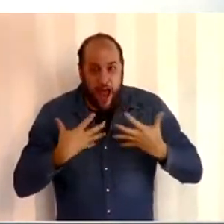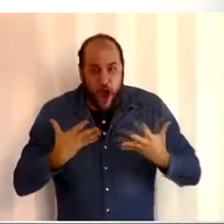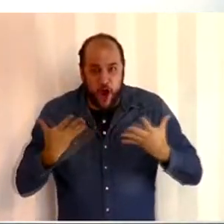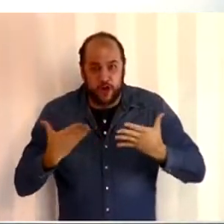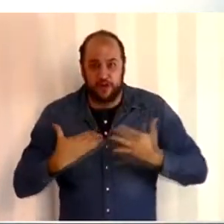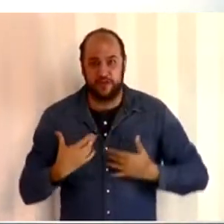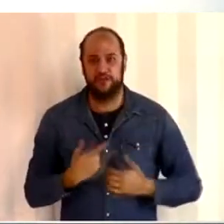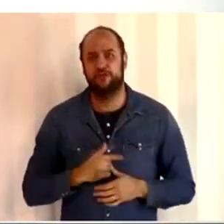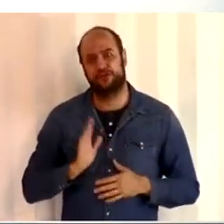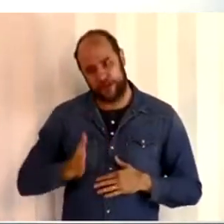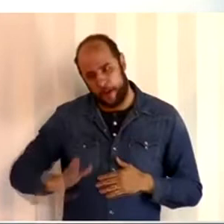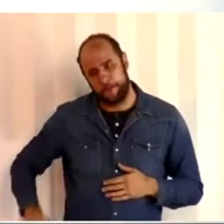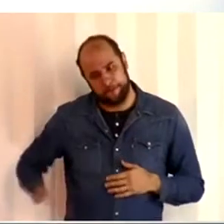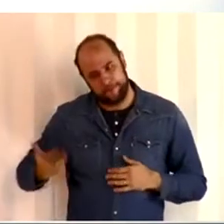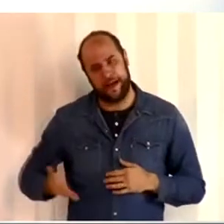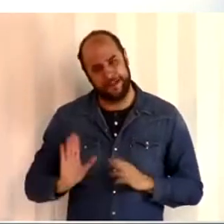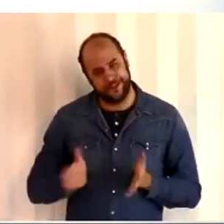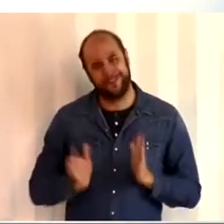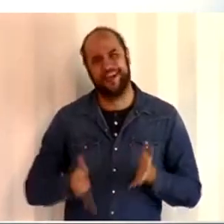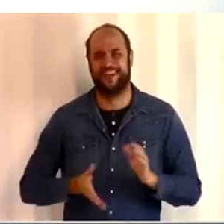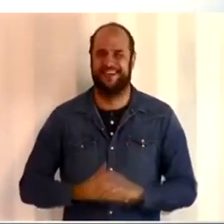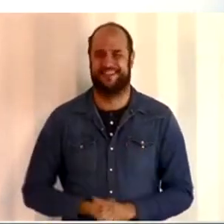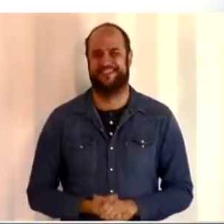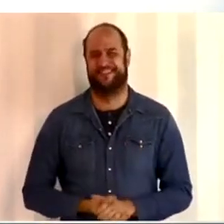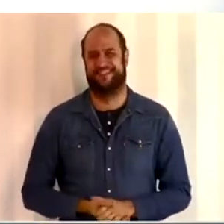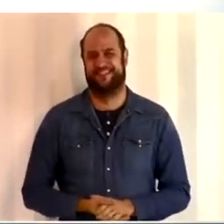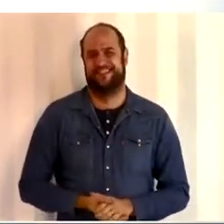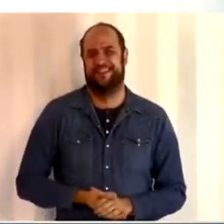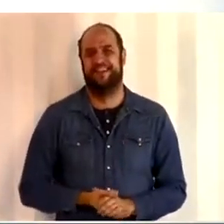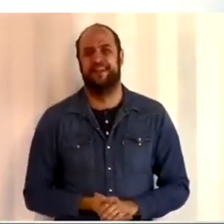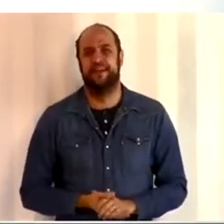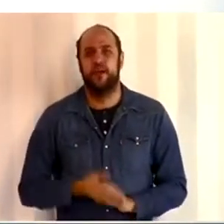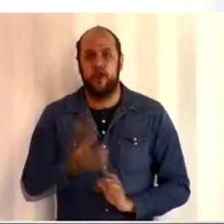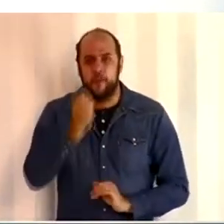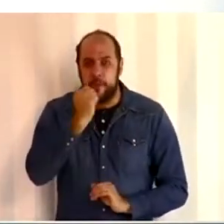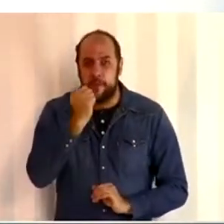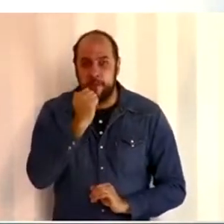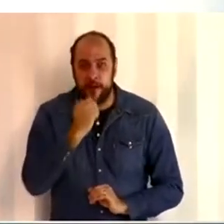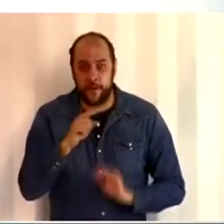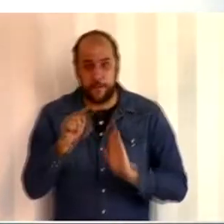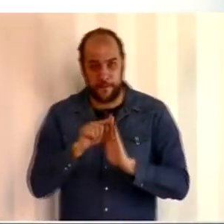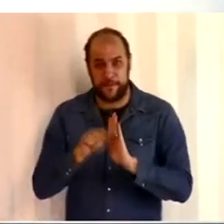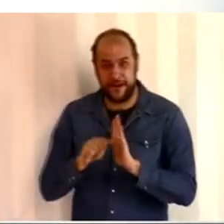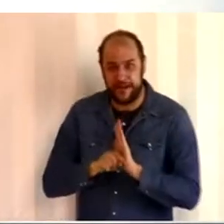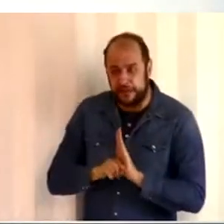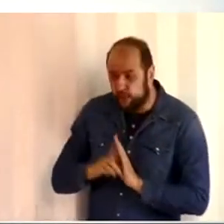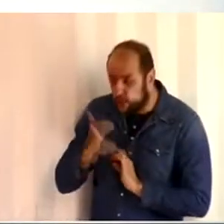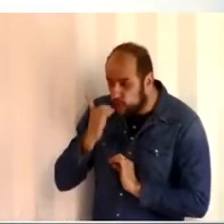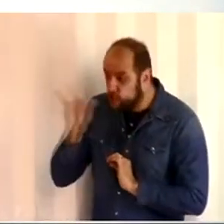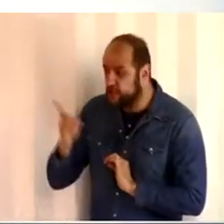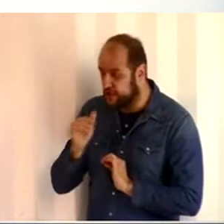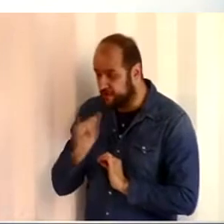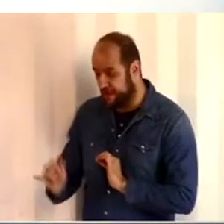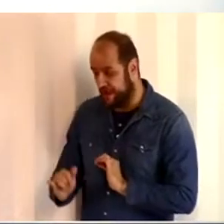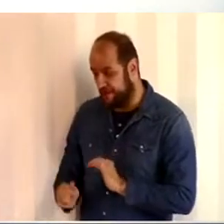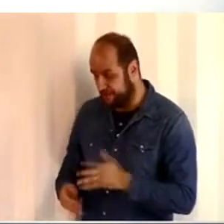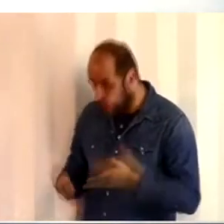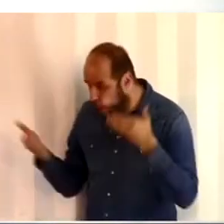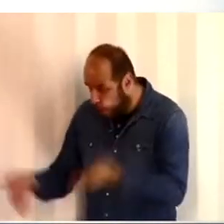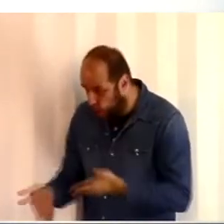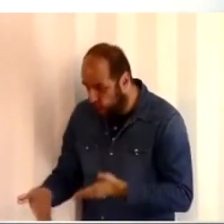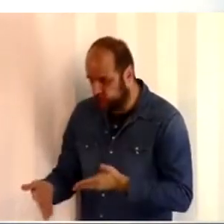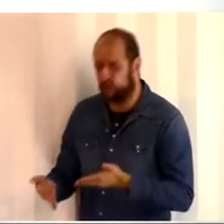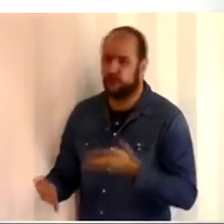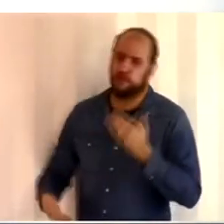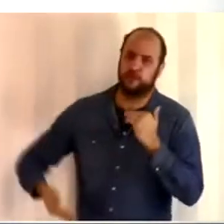umas palmadinhas, de tantas vezes que eu tirei minha mãe do sério. Aí minha mãe mudou a estratégia, ela só me falava no dia, mesmo assim, aquelas horas até ir